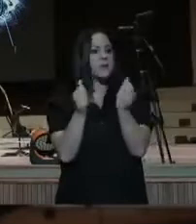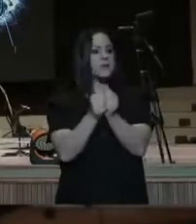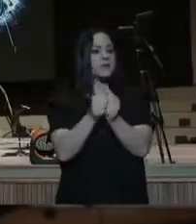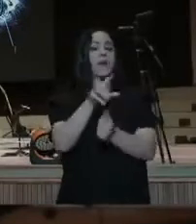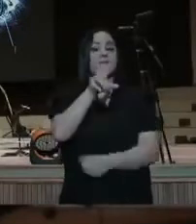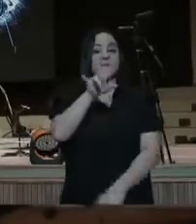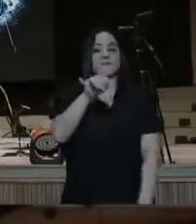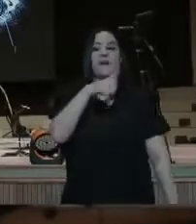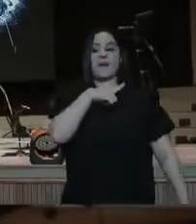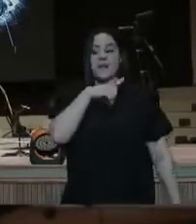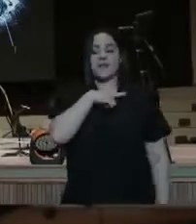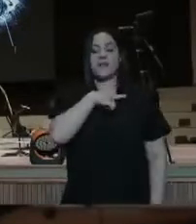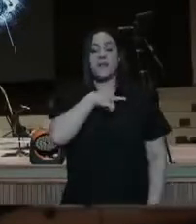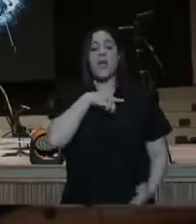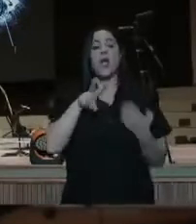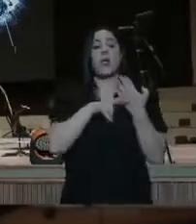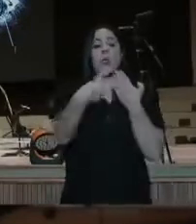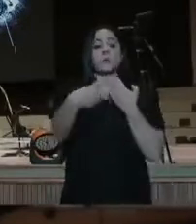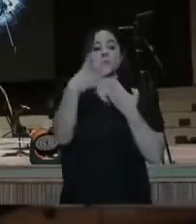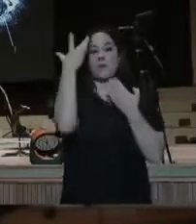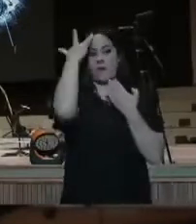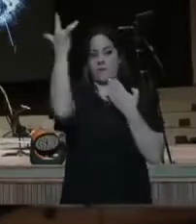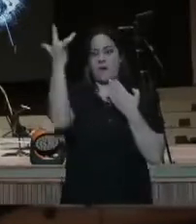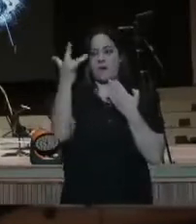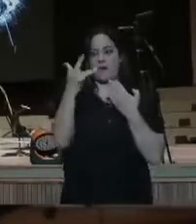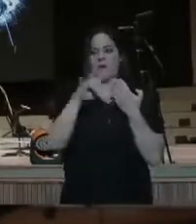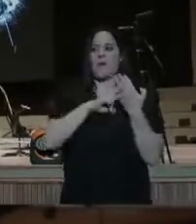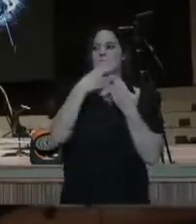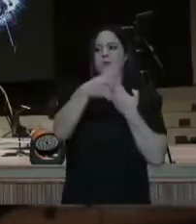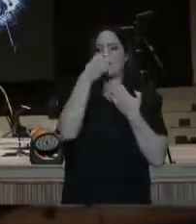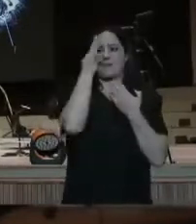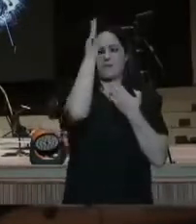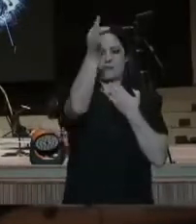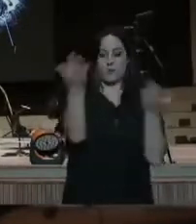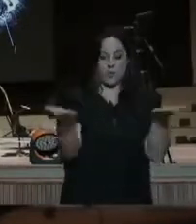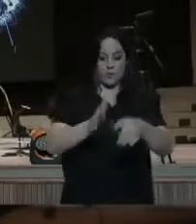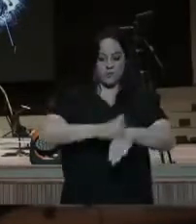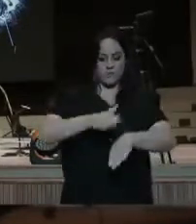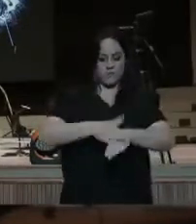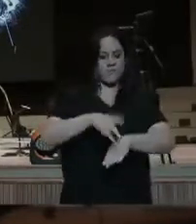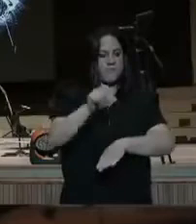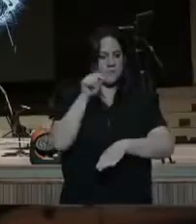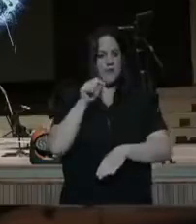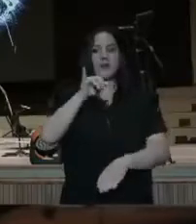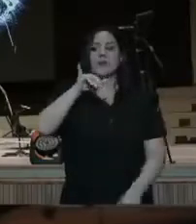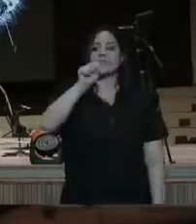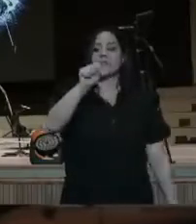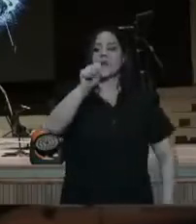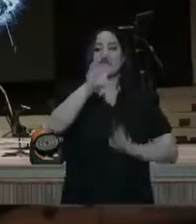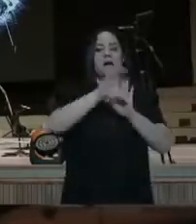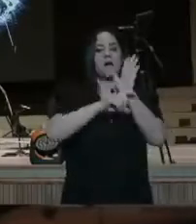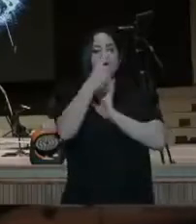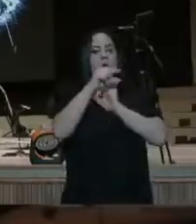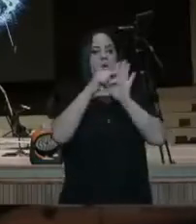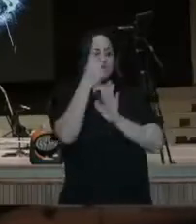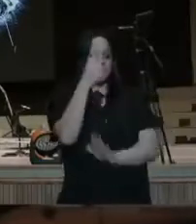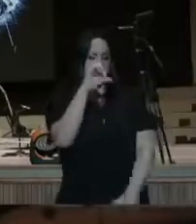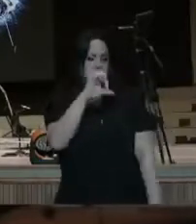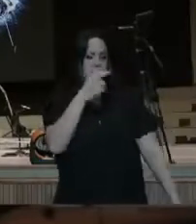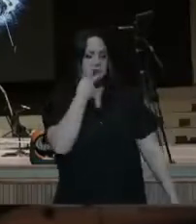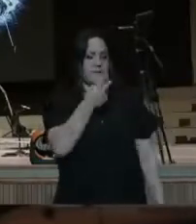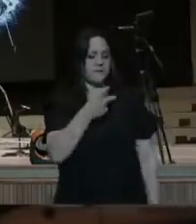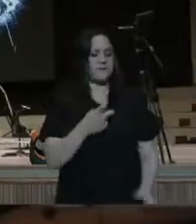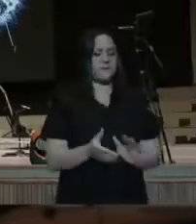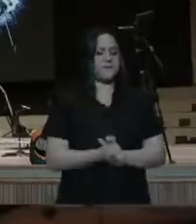criar o seu amanhã vão determinar o seu futuro é o que isaías 1 19 diz olha